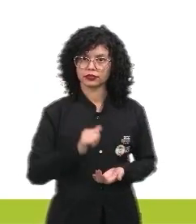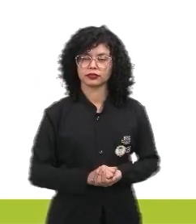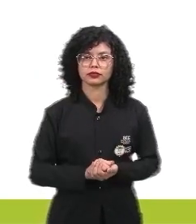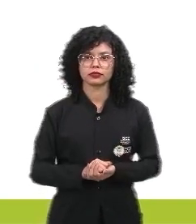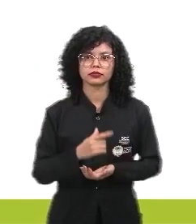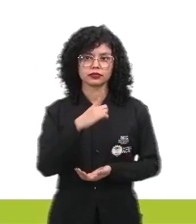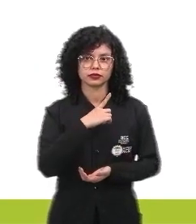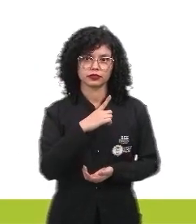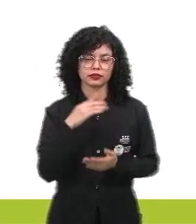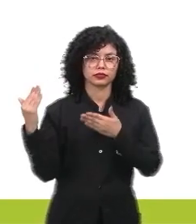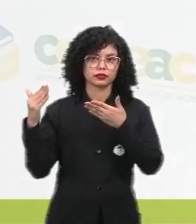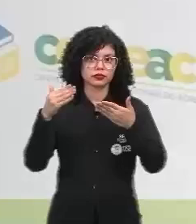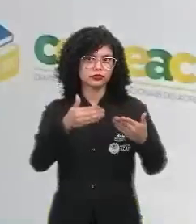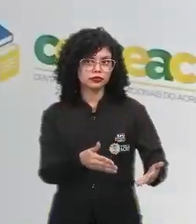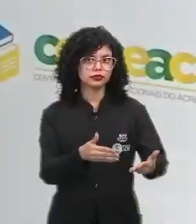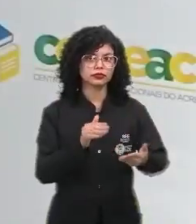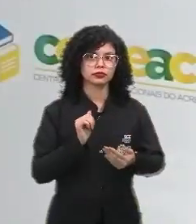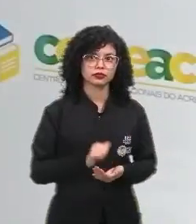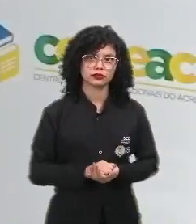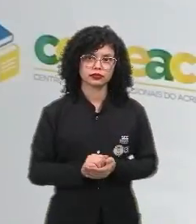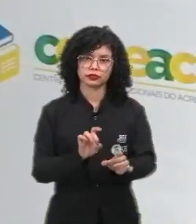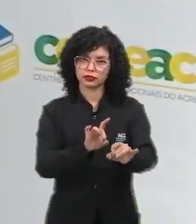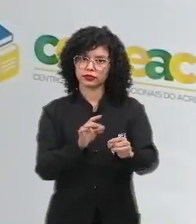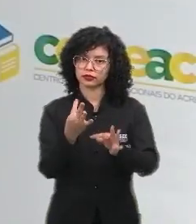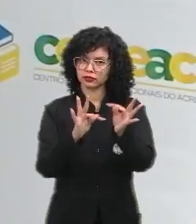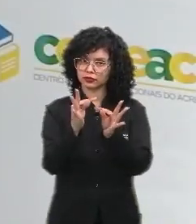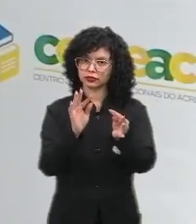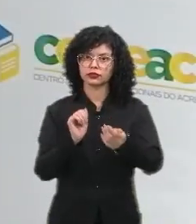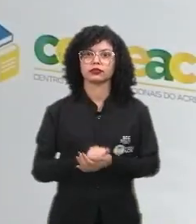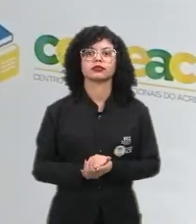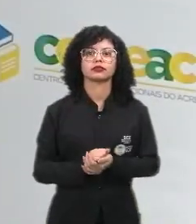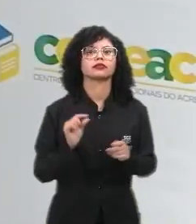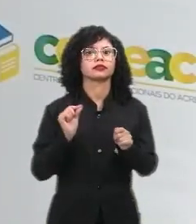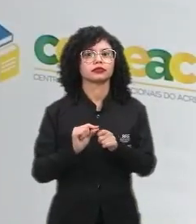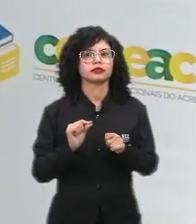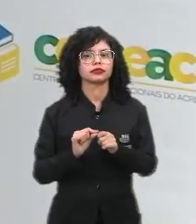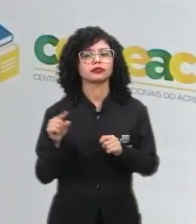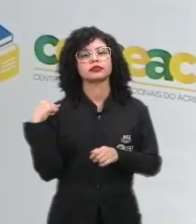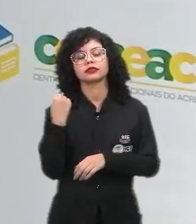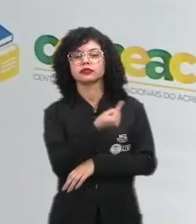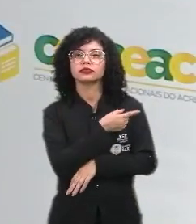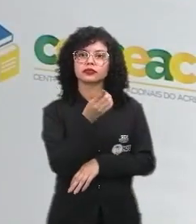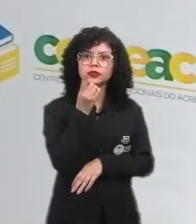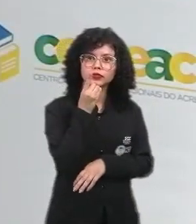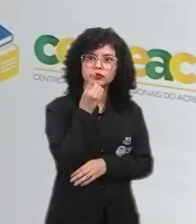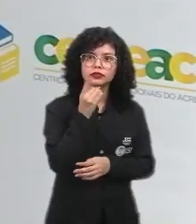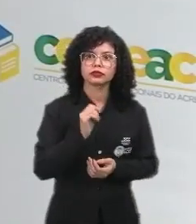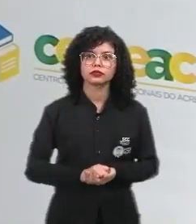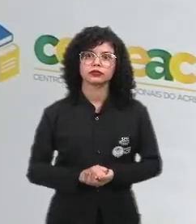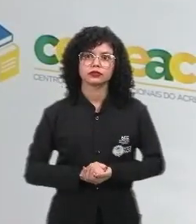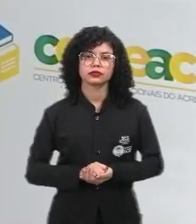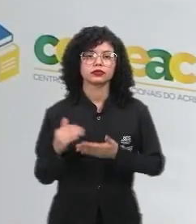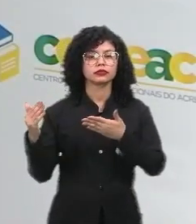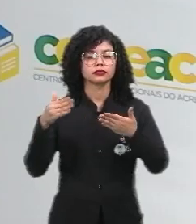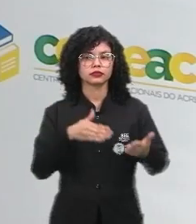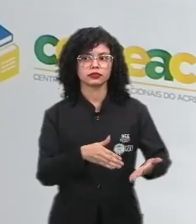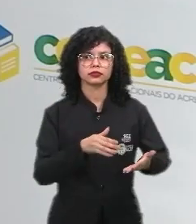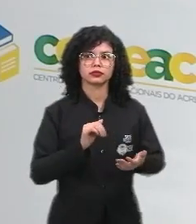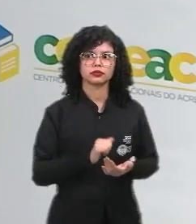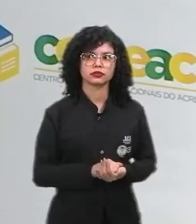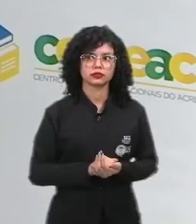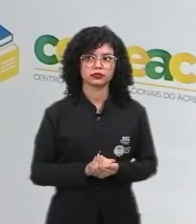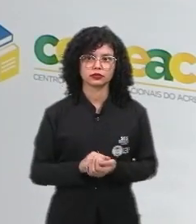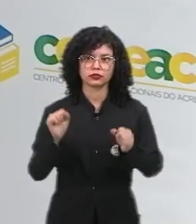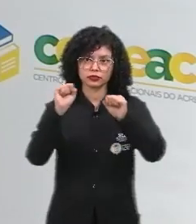Vamos ter a chegada de uma tecnologia que também faz parte do nosso dia a dia, né? É a chegada ali